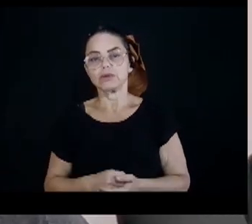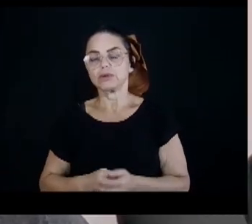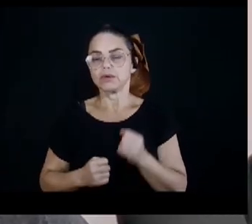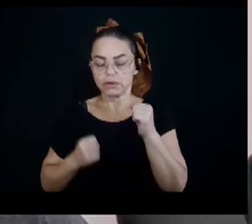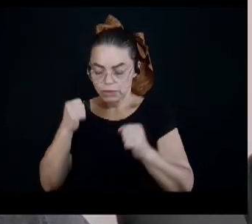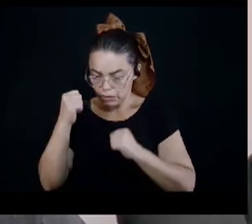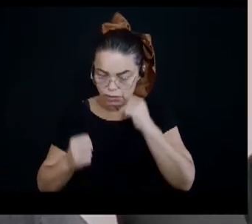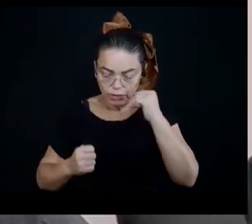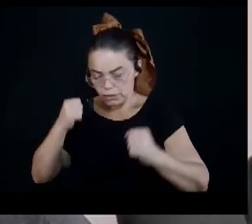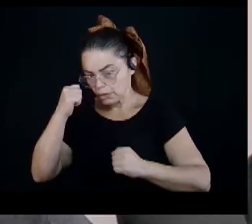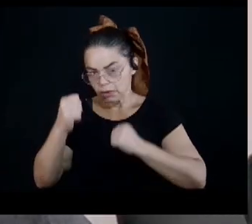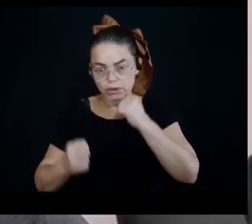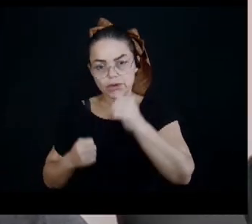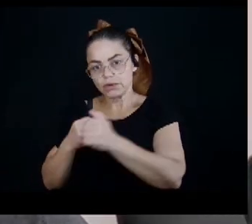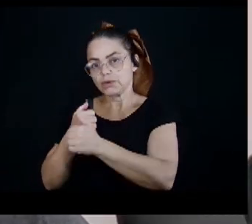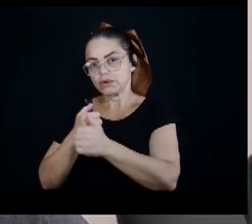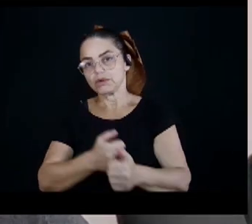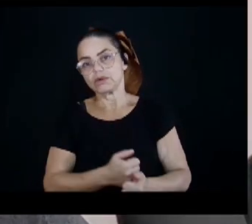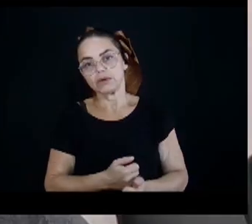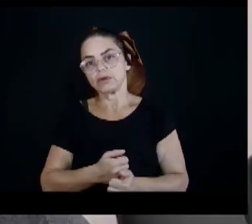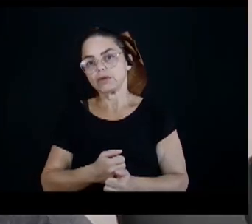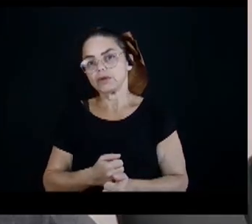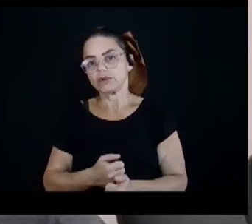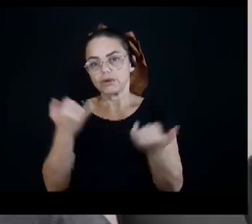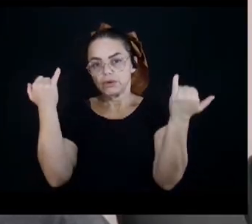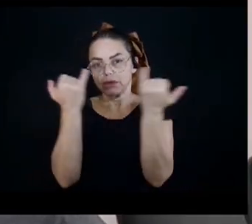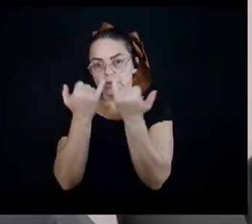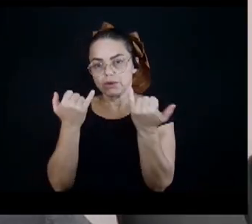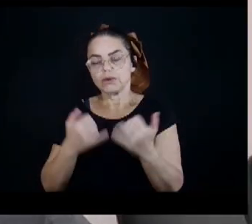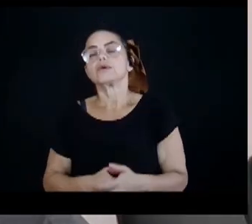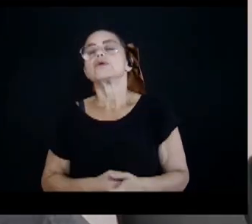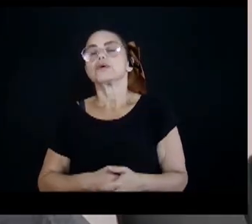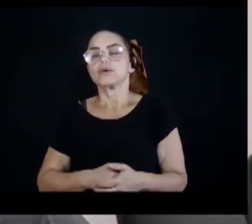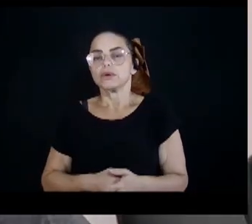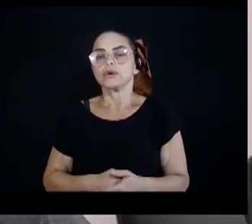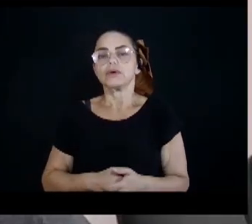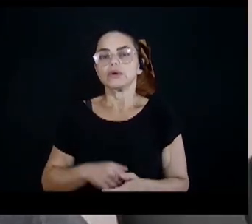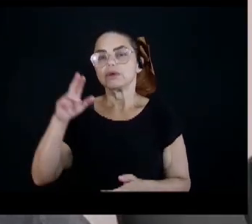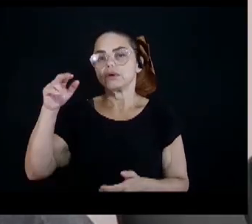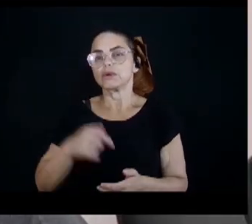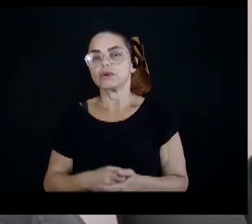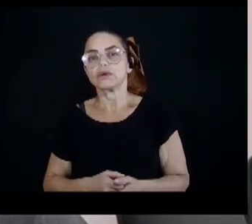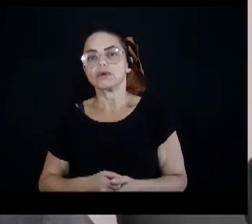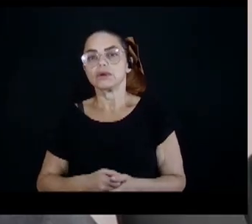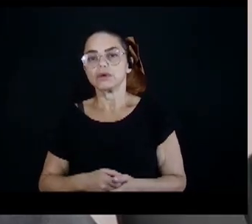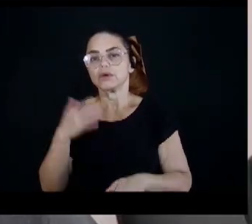de fitness bem de próximo, né? Eu nunca vi tanta gente praticando corrida de rua, tanta gente praticando esporte que nem